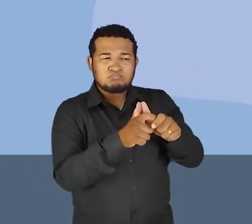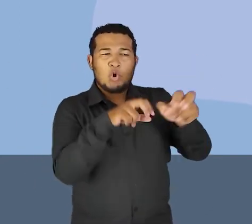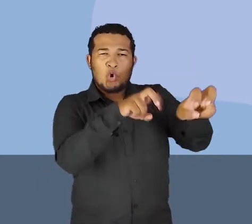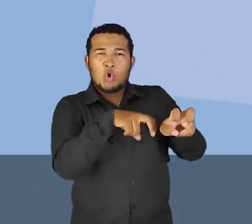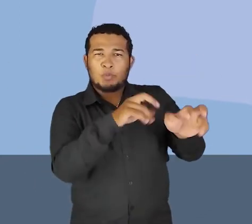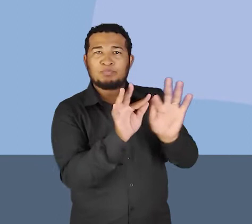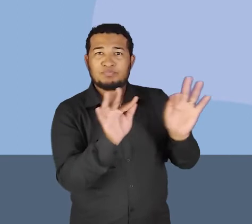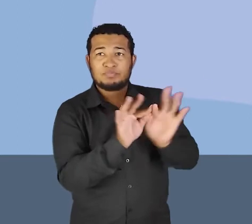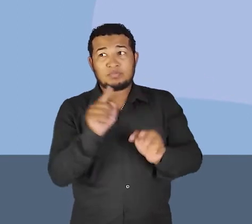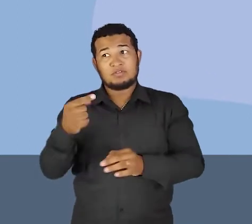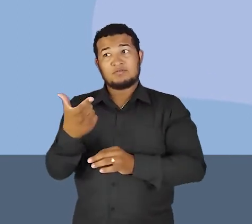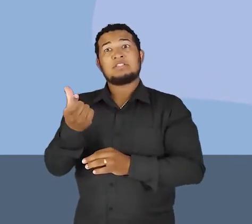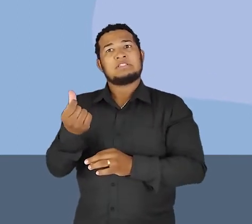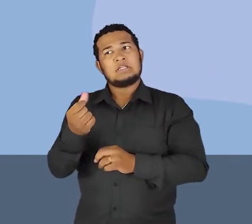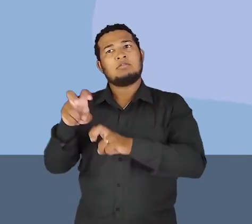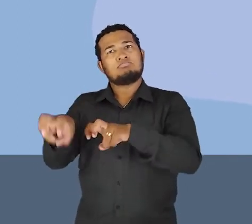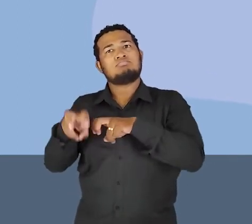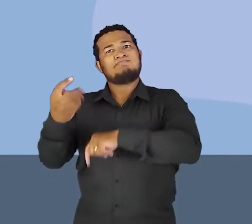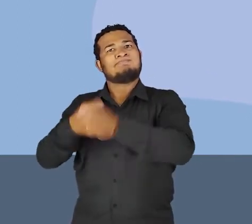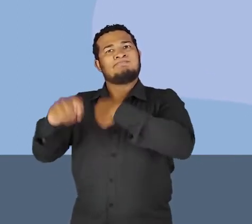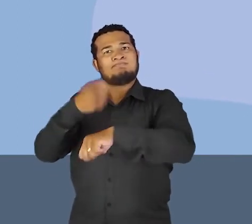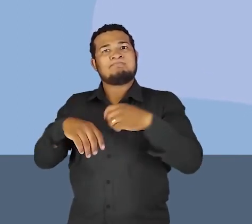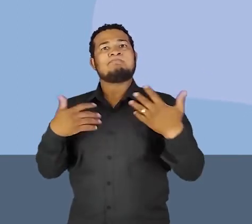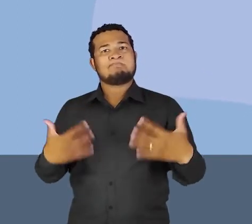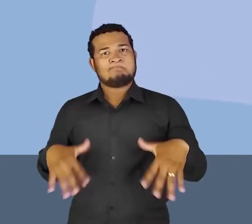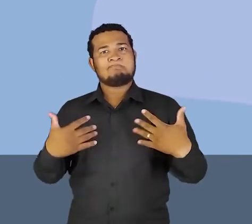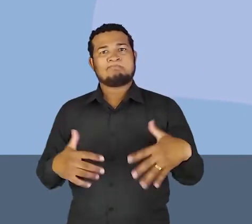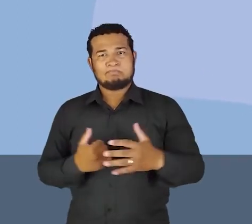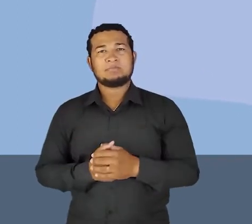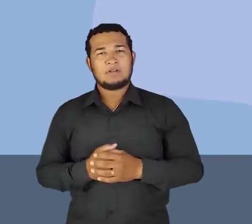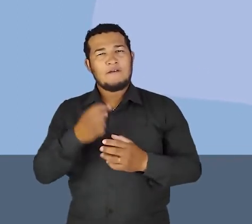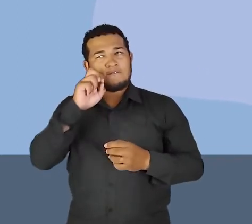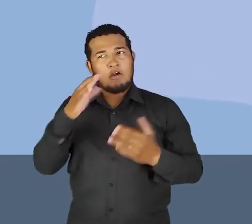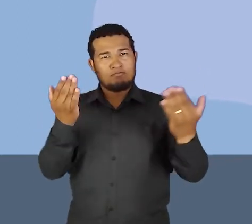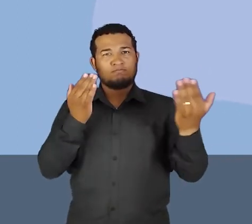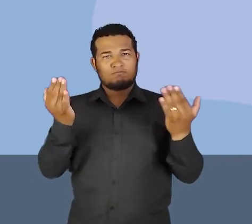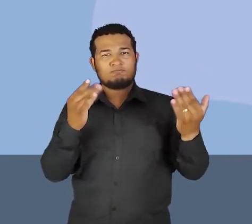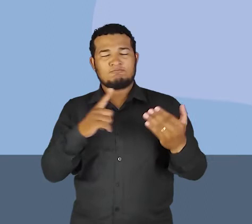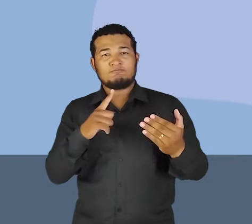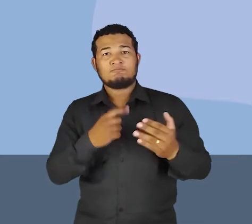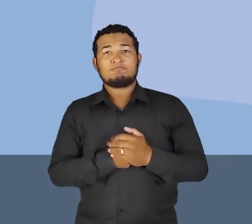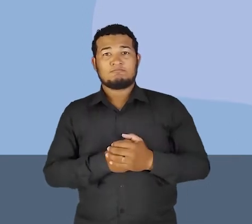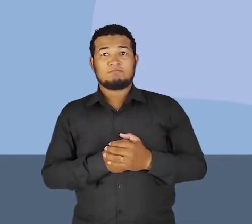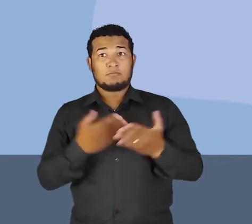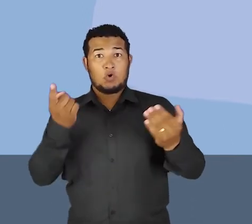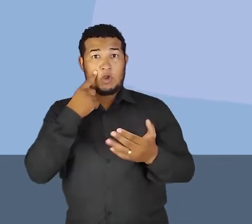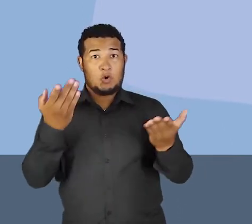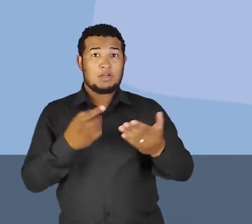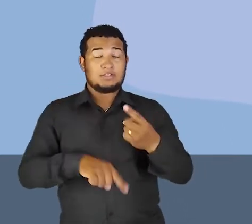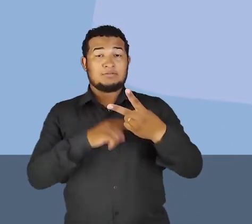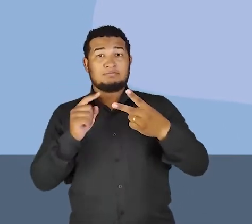camponesa, 26% no agronegócio. Tá? Então, analisando aí essas duas tabelinhas. Vamos para a